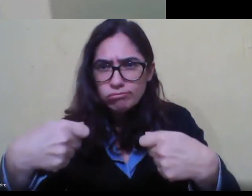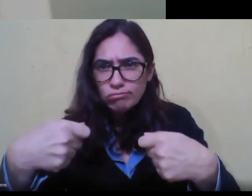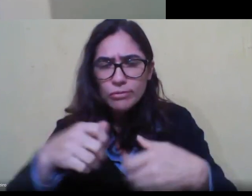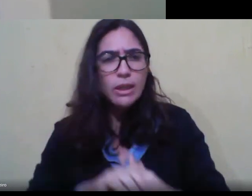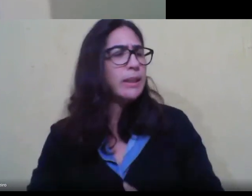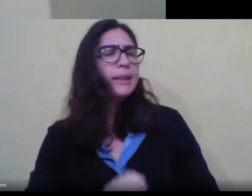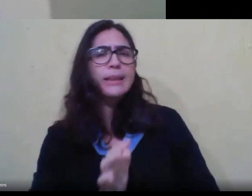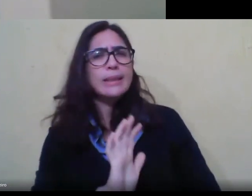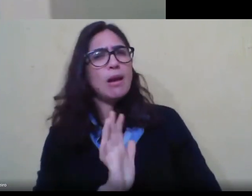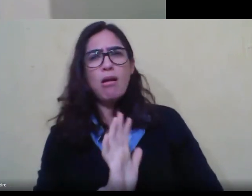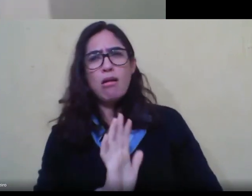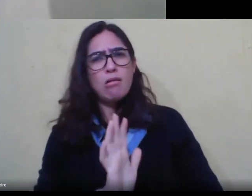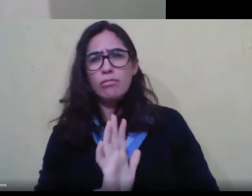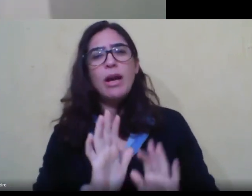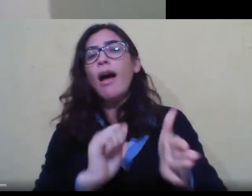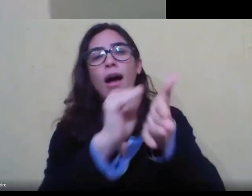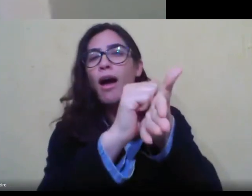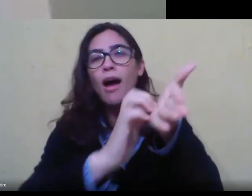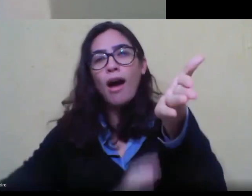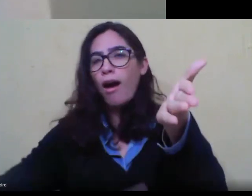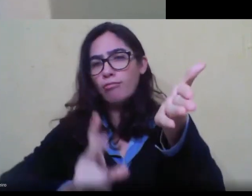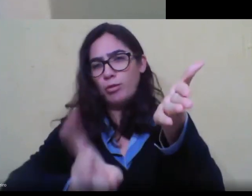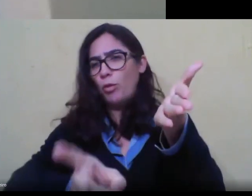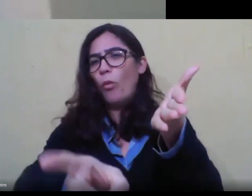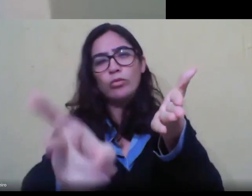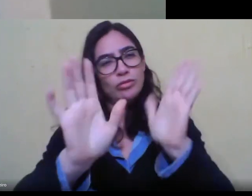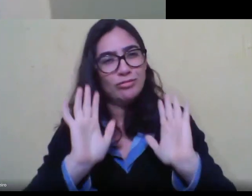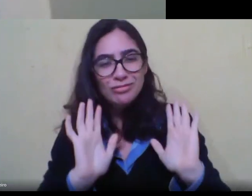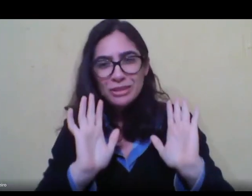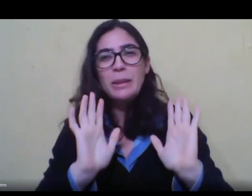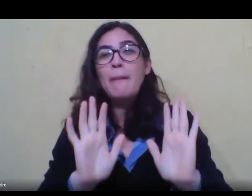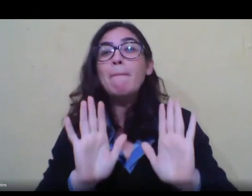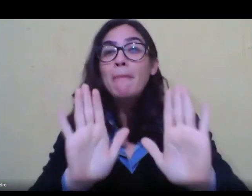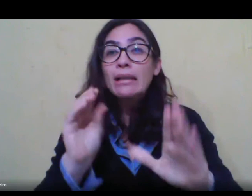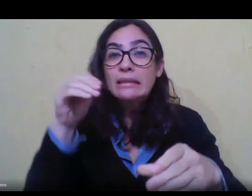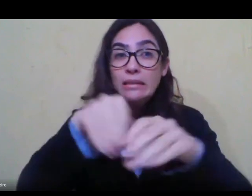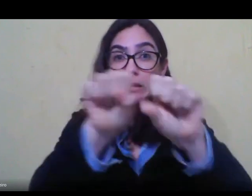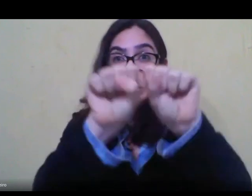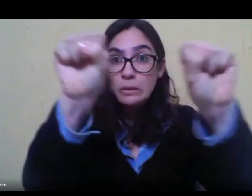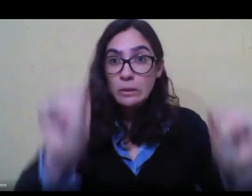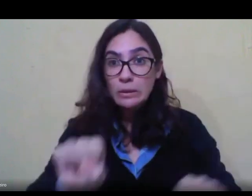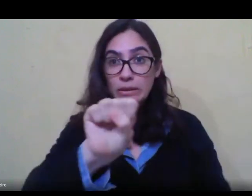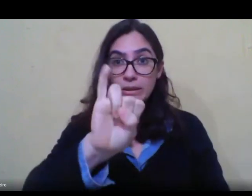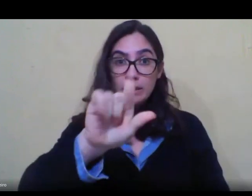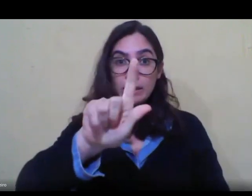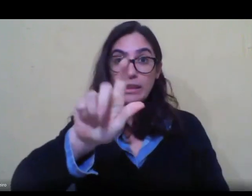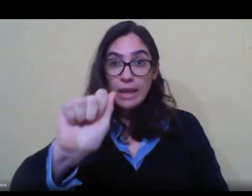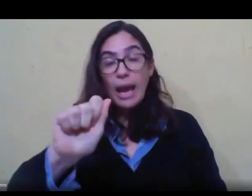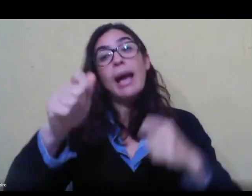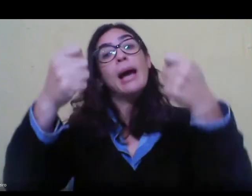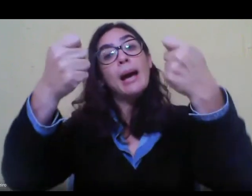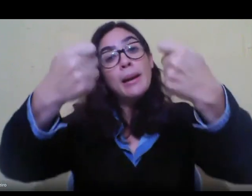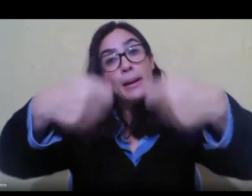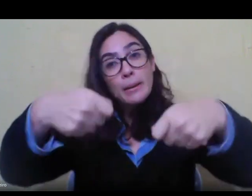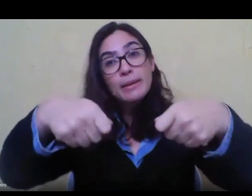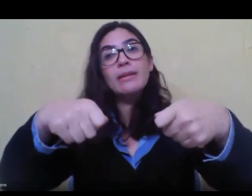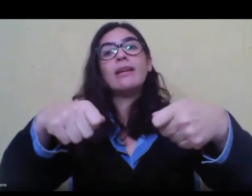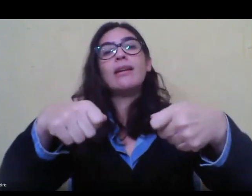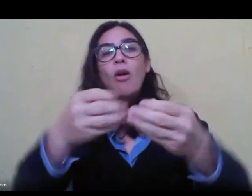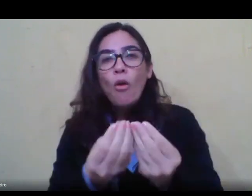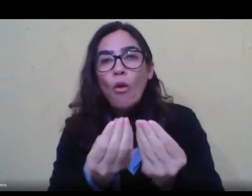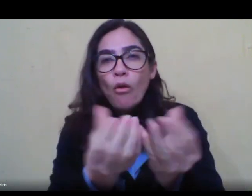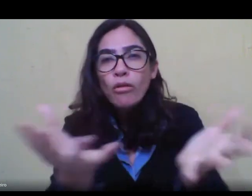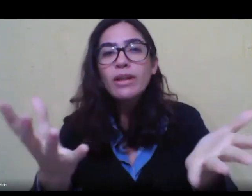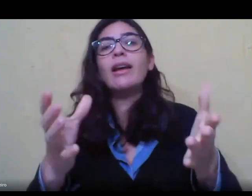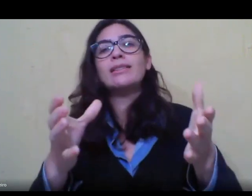turmas, turma A, turma B e turma C, atribuindo os docentes a ela. Ah, ótimo. Aline, eu posso tirar